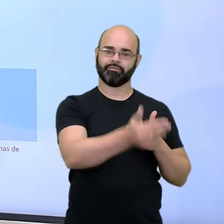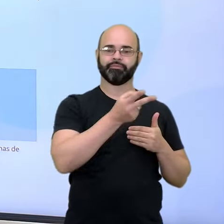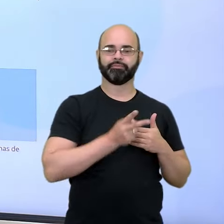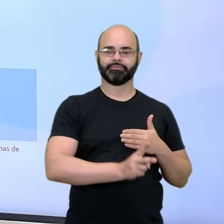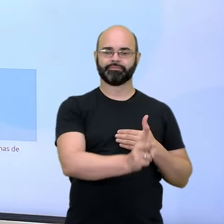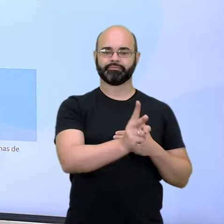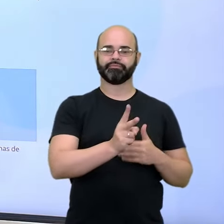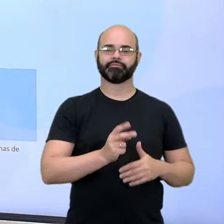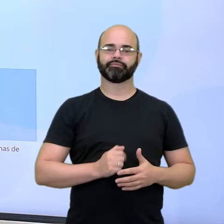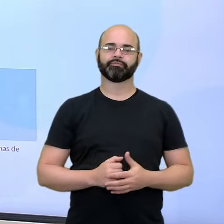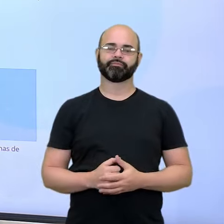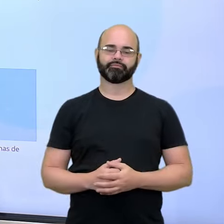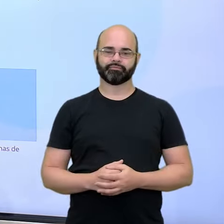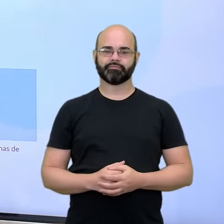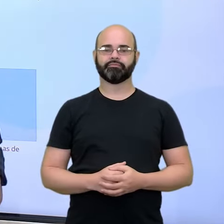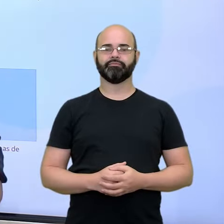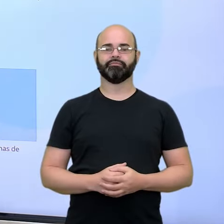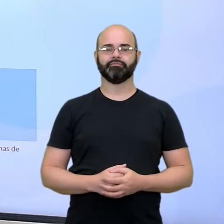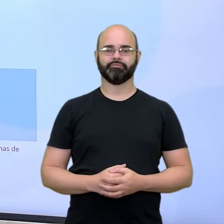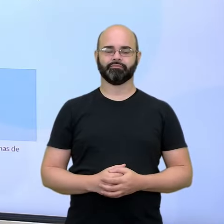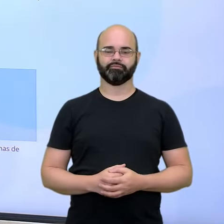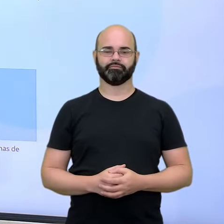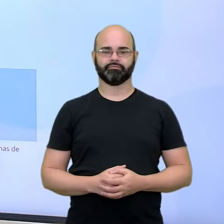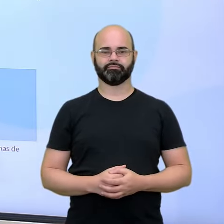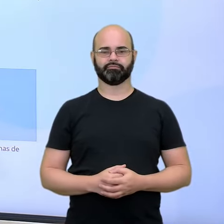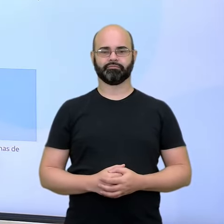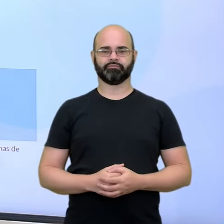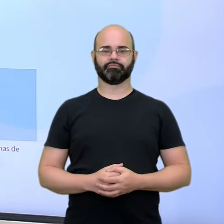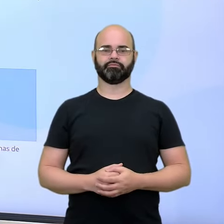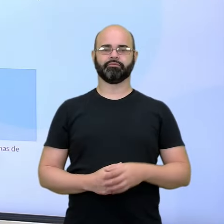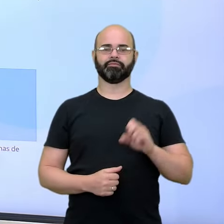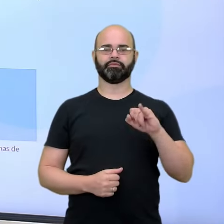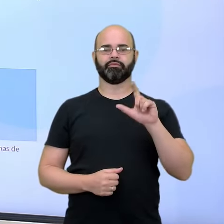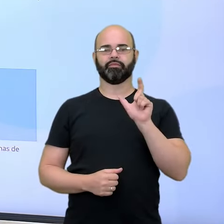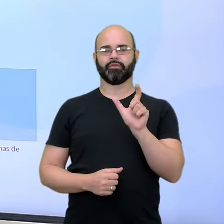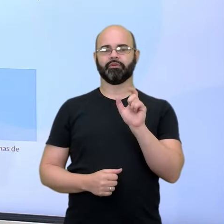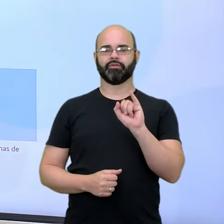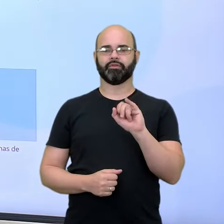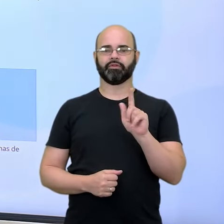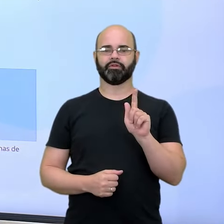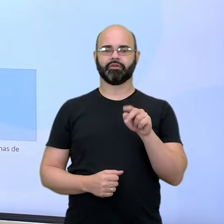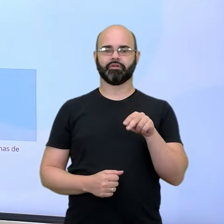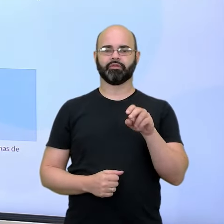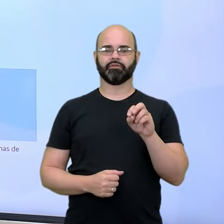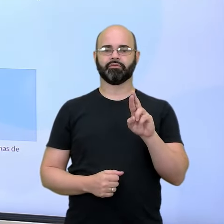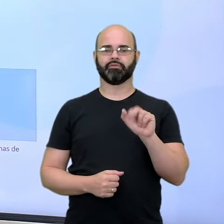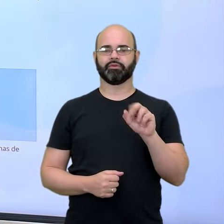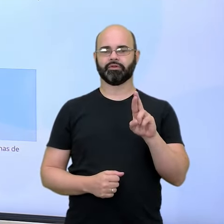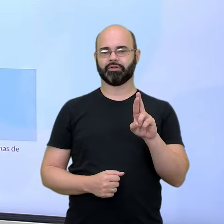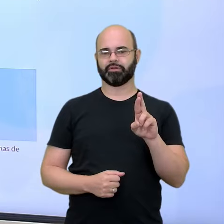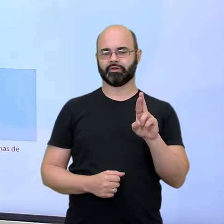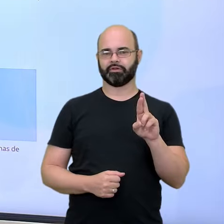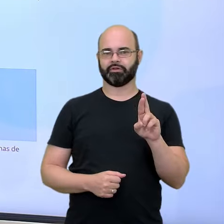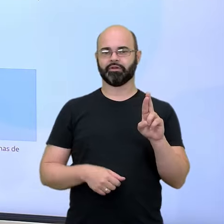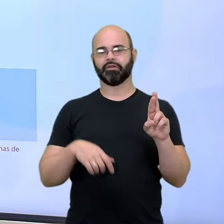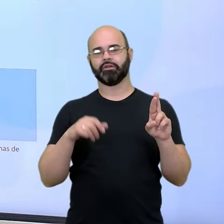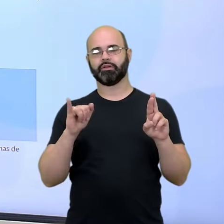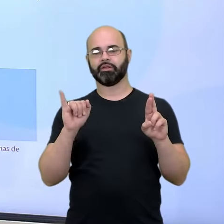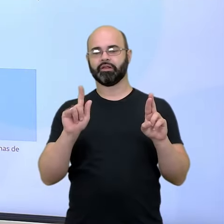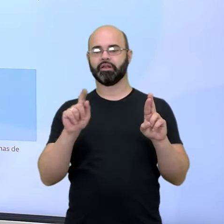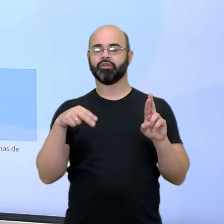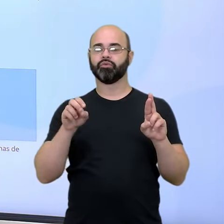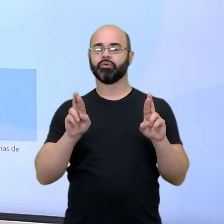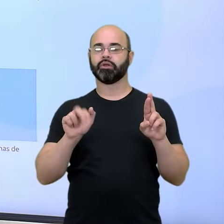Existe uma continuidade na palavra estudante. Se a gente pegar aqui ignorar, é a pessoa que ignora. E ignorante é a pessoa